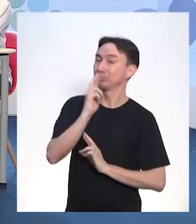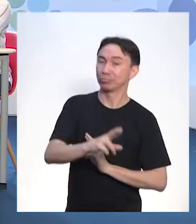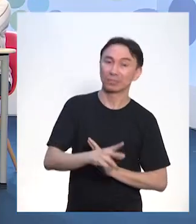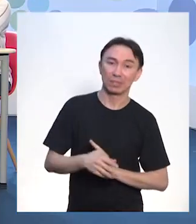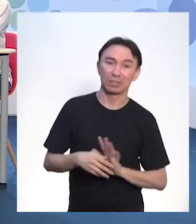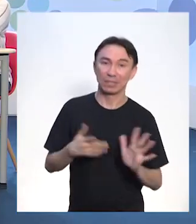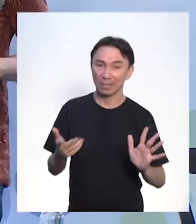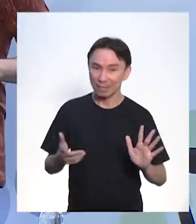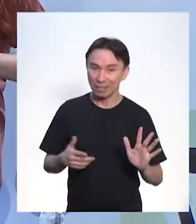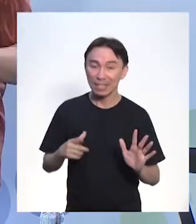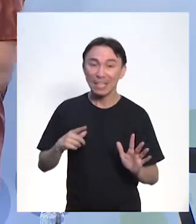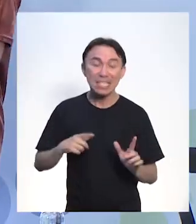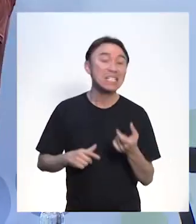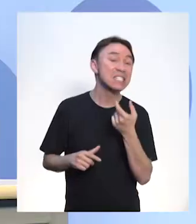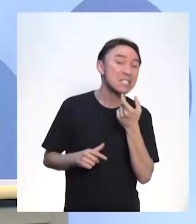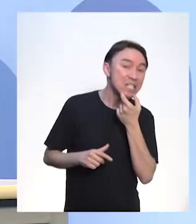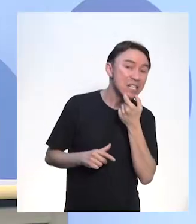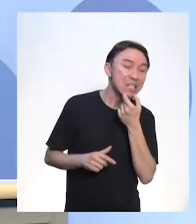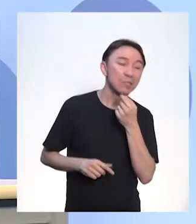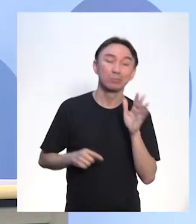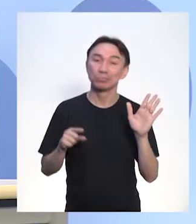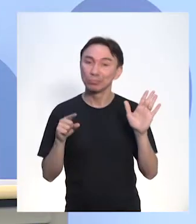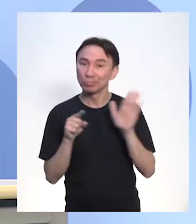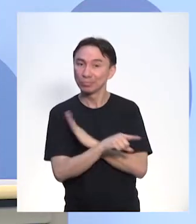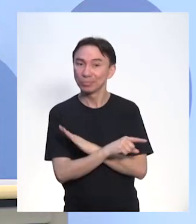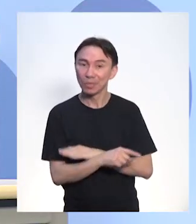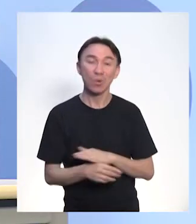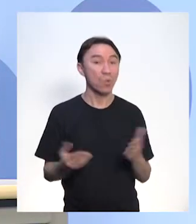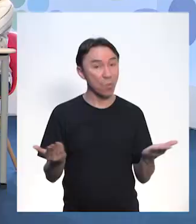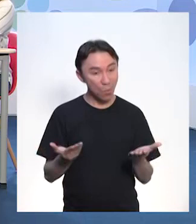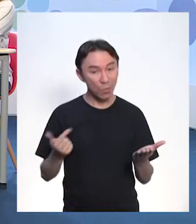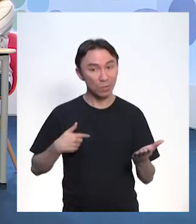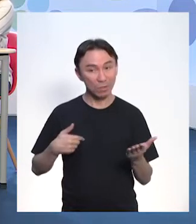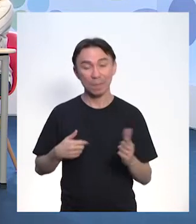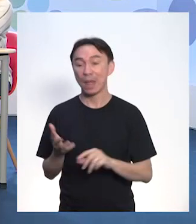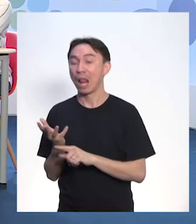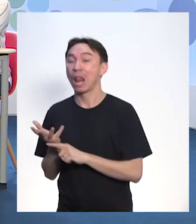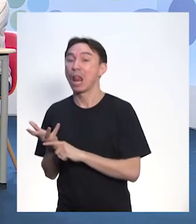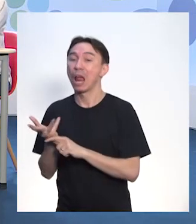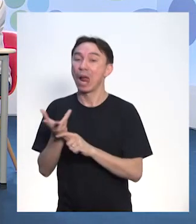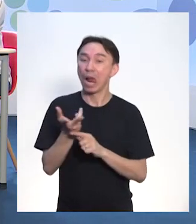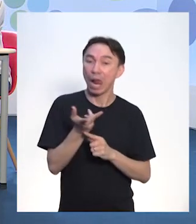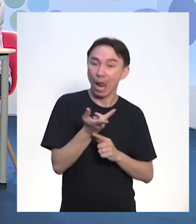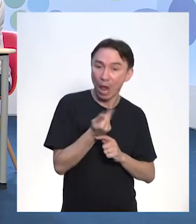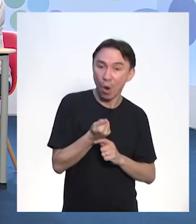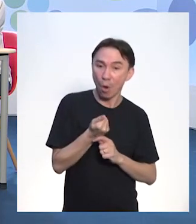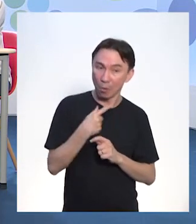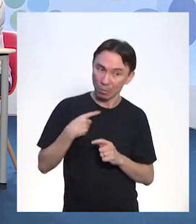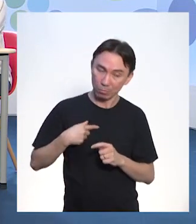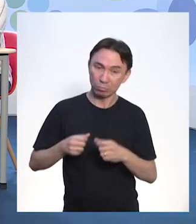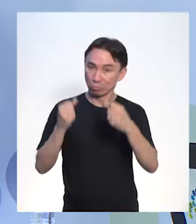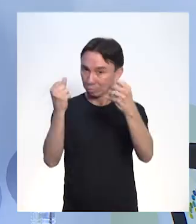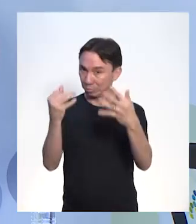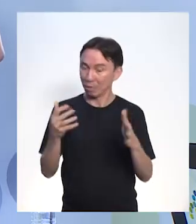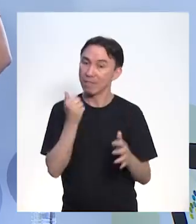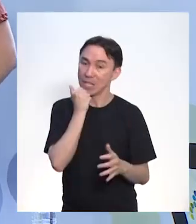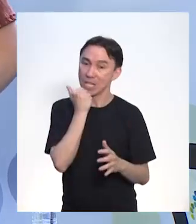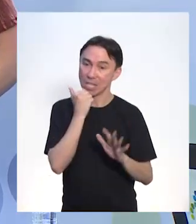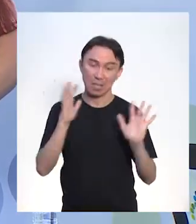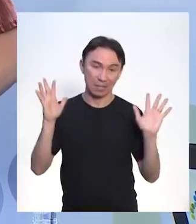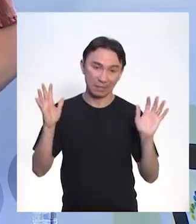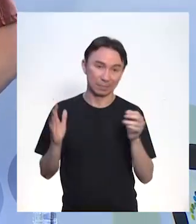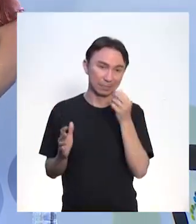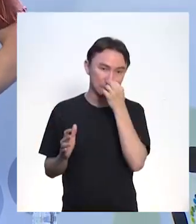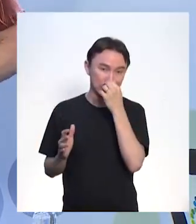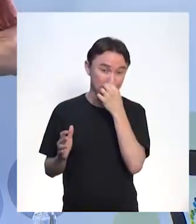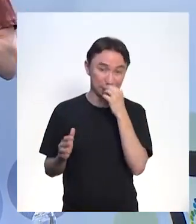gente, pergunta em inglês pro Ed, pro Antônio. Hoje eu expliquei de ciências da minha aula, né? Ai, vou começar a chamar para eles para moderarem também com a parte da ciência, que eu tô cansado de